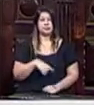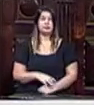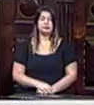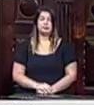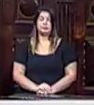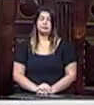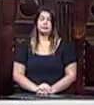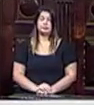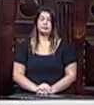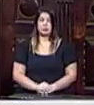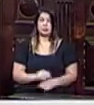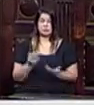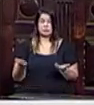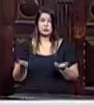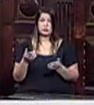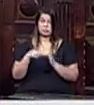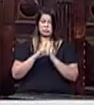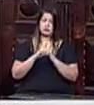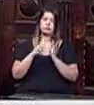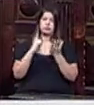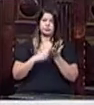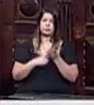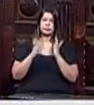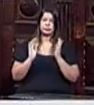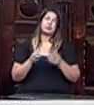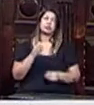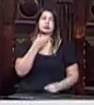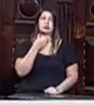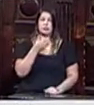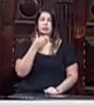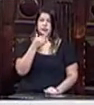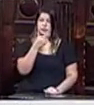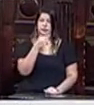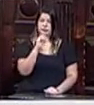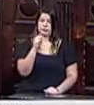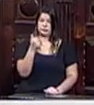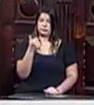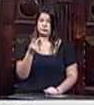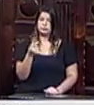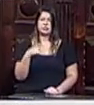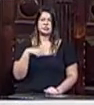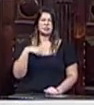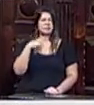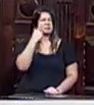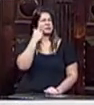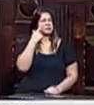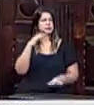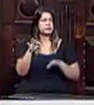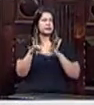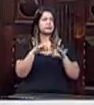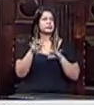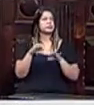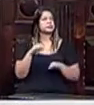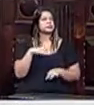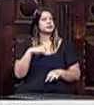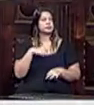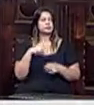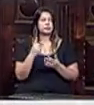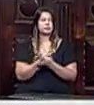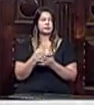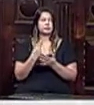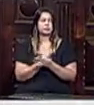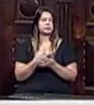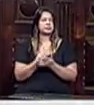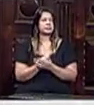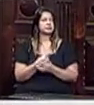de 2017? Quer dizer, por aí já tem alguma coisa que fica meio difícil da gente compreender, quer dizer, o propósito